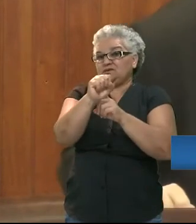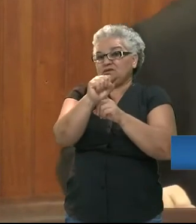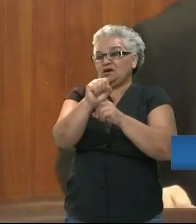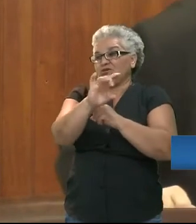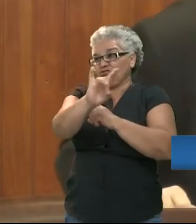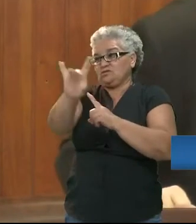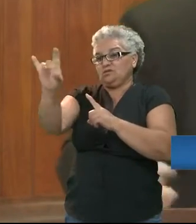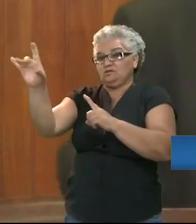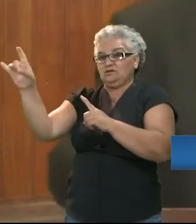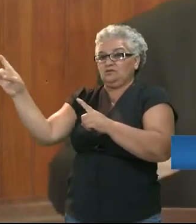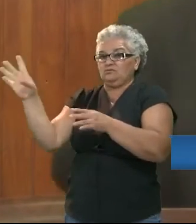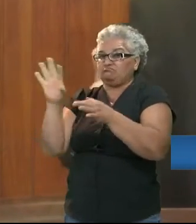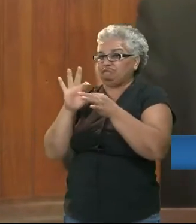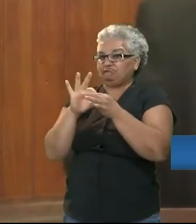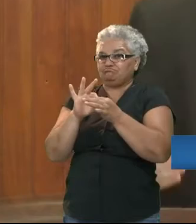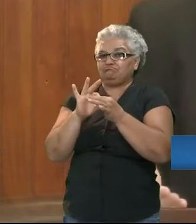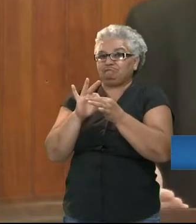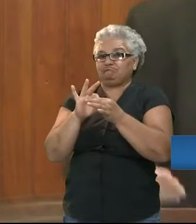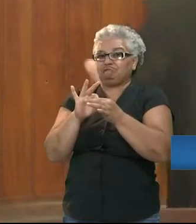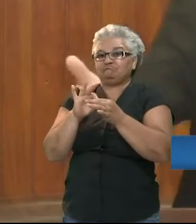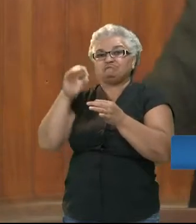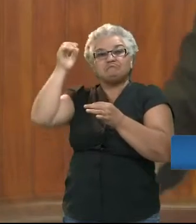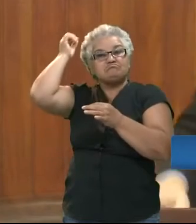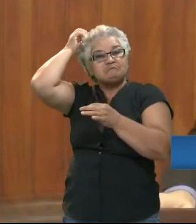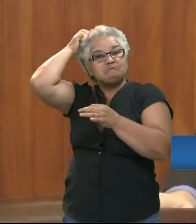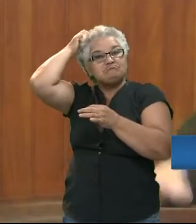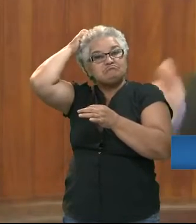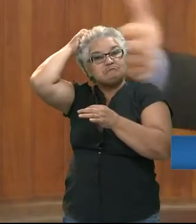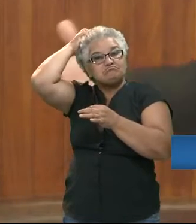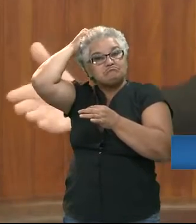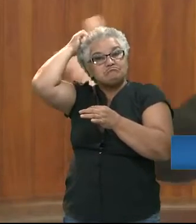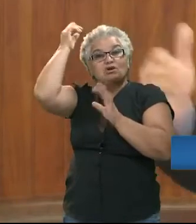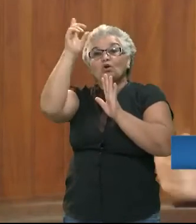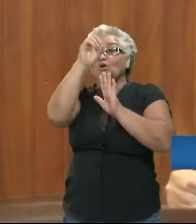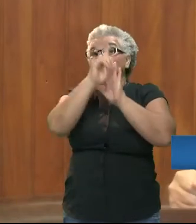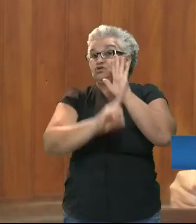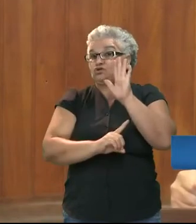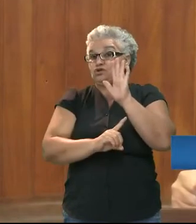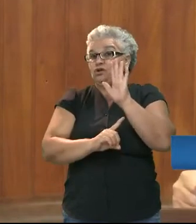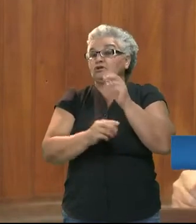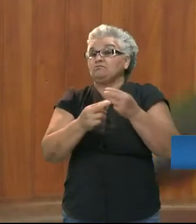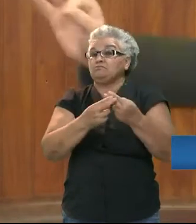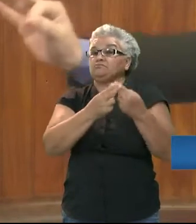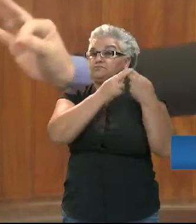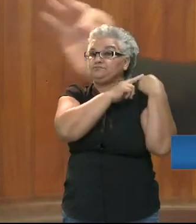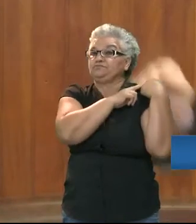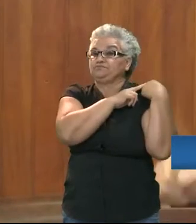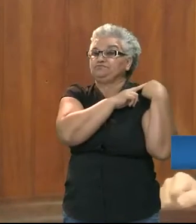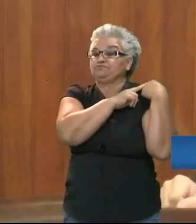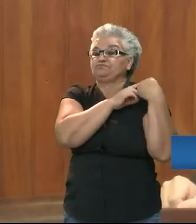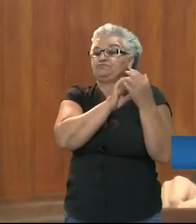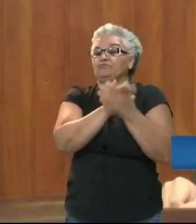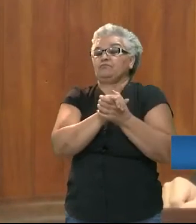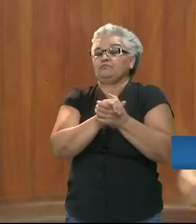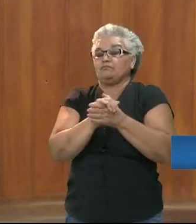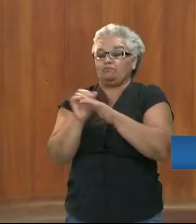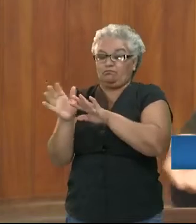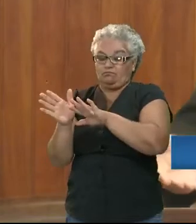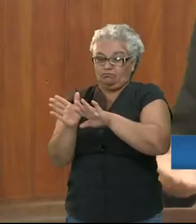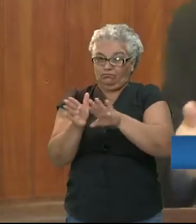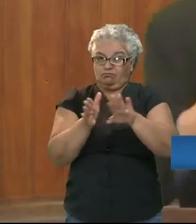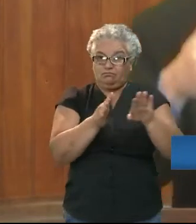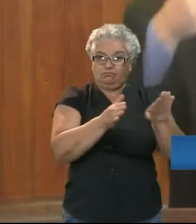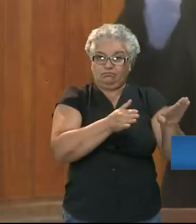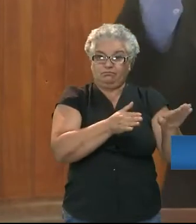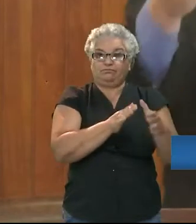forma integrada, participando de uma forma ou de outra, com direitos e obrigações da vida social. Pois bem, posto isso, nós não